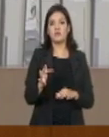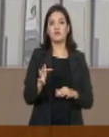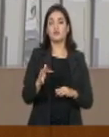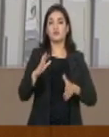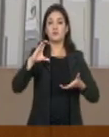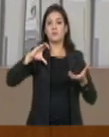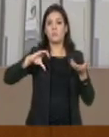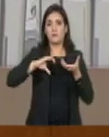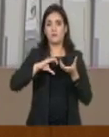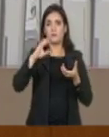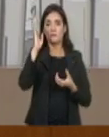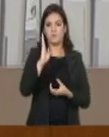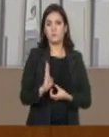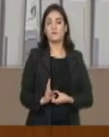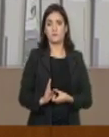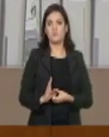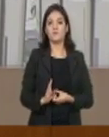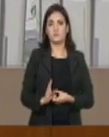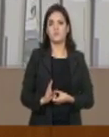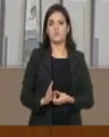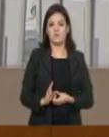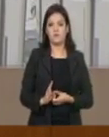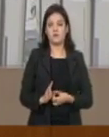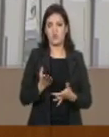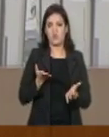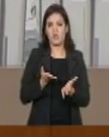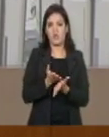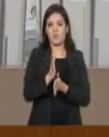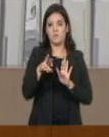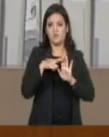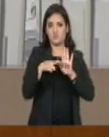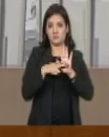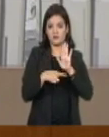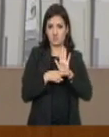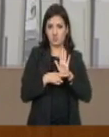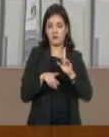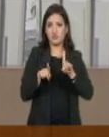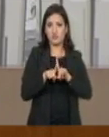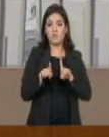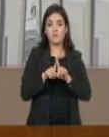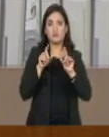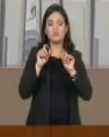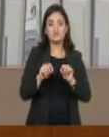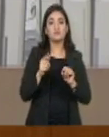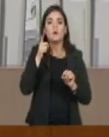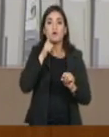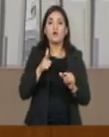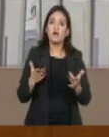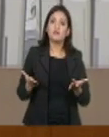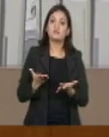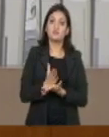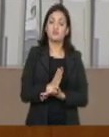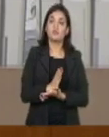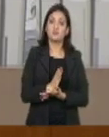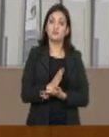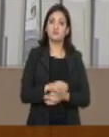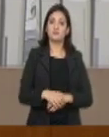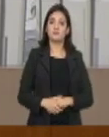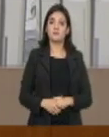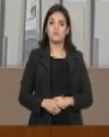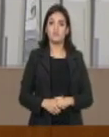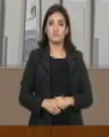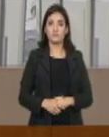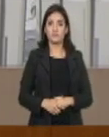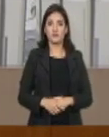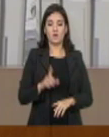normas e de quem as sancionou. Isso é uma política de Estado, digo e repito, não